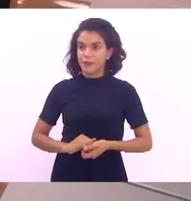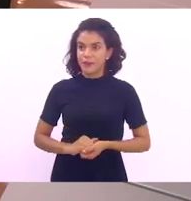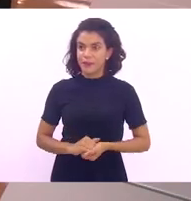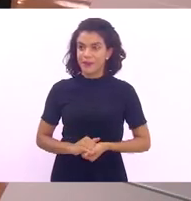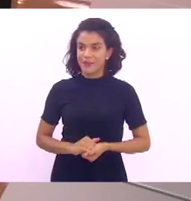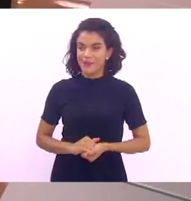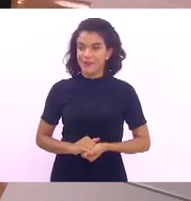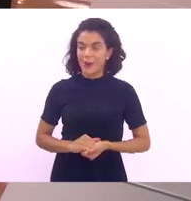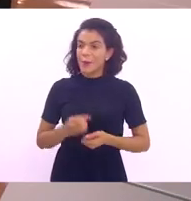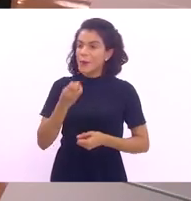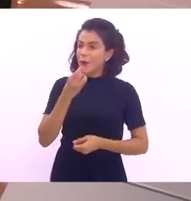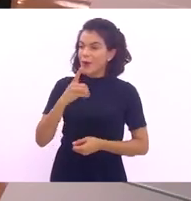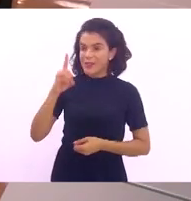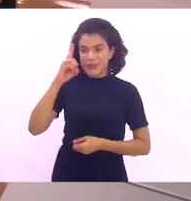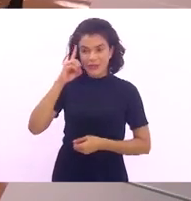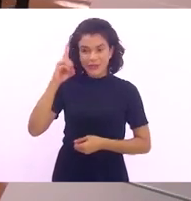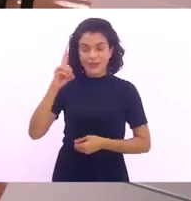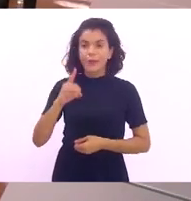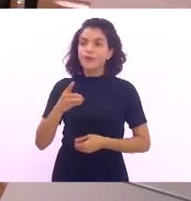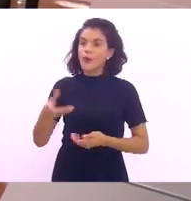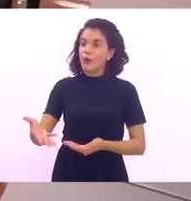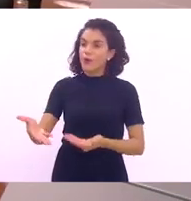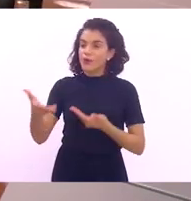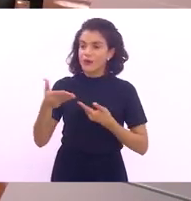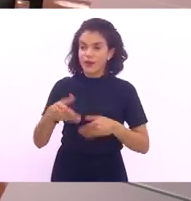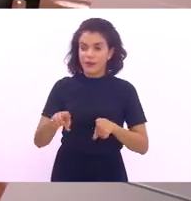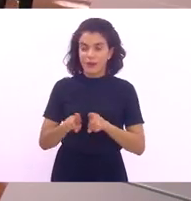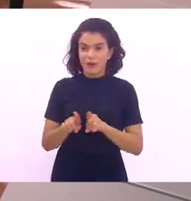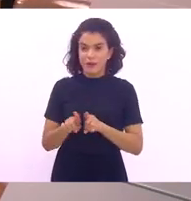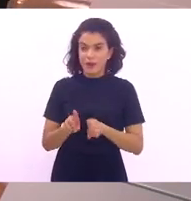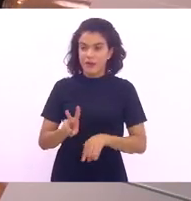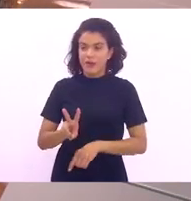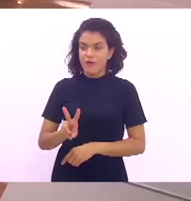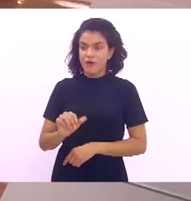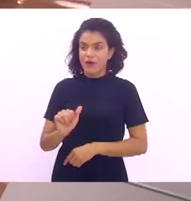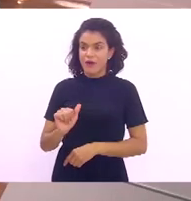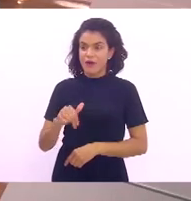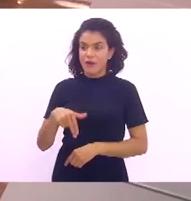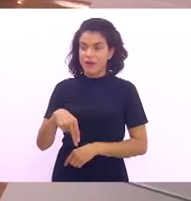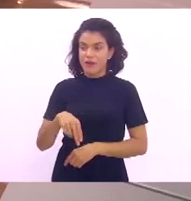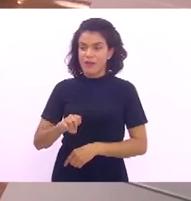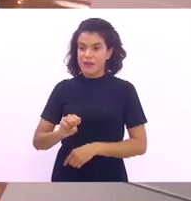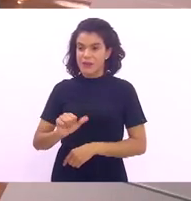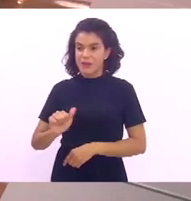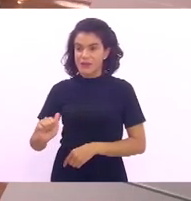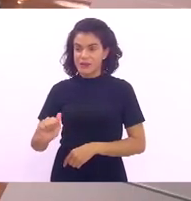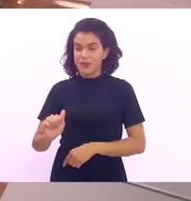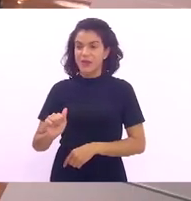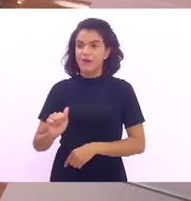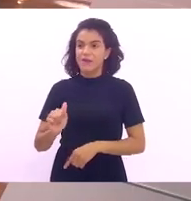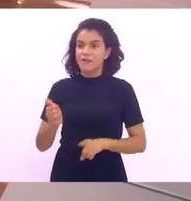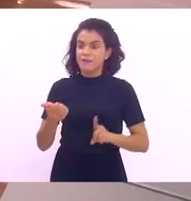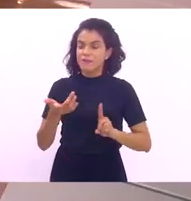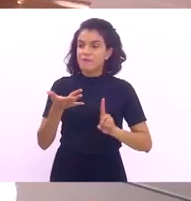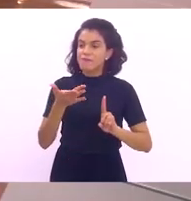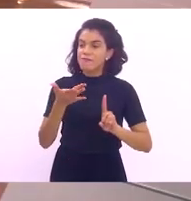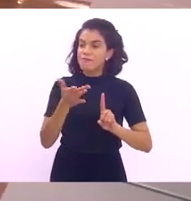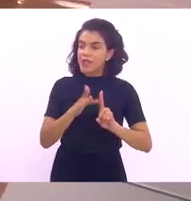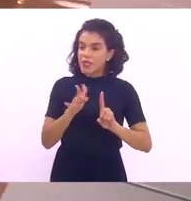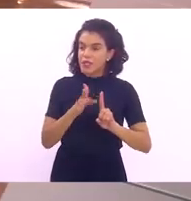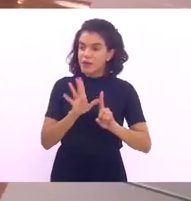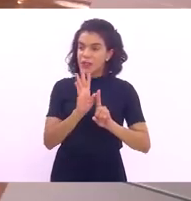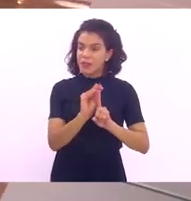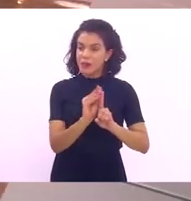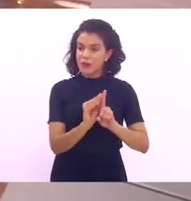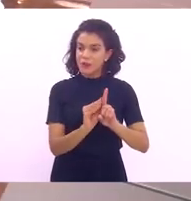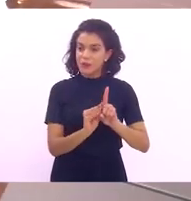Bom dia convido ainda a senhora Vanessa Guilherme Correia vítima de importunação sexual